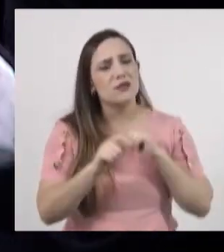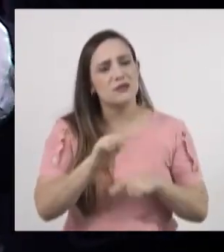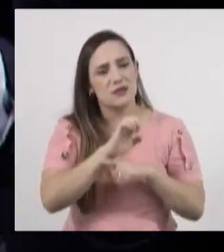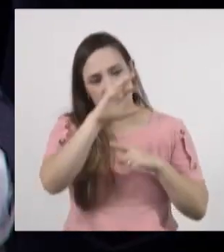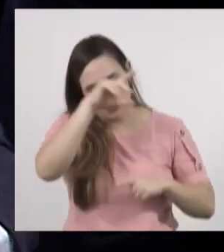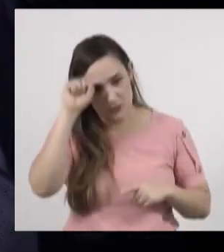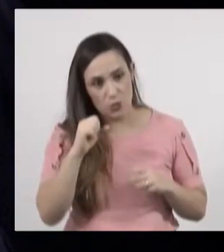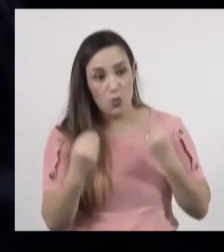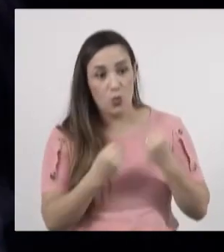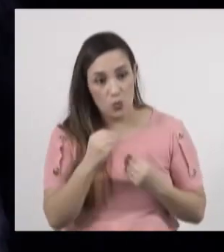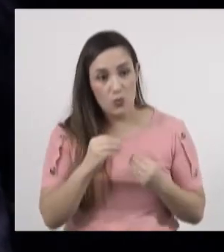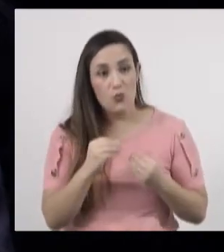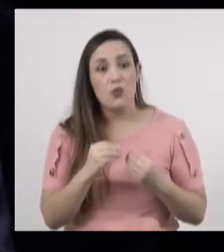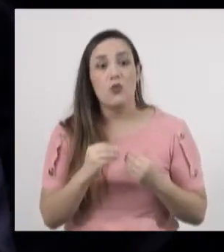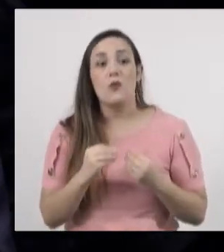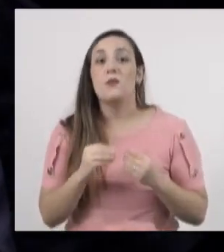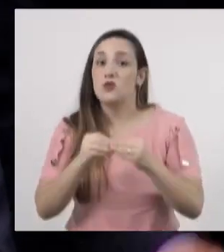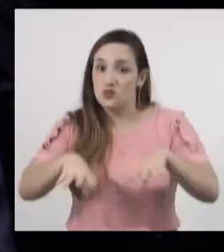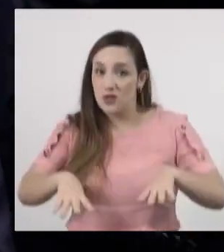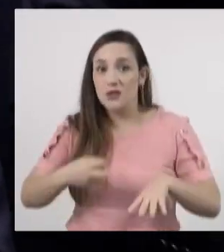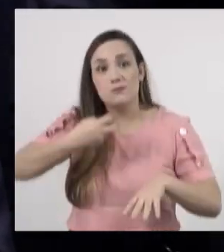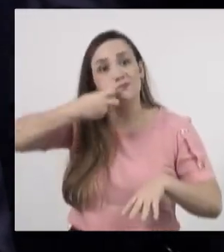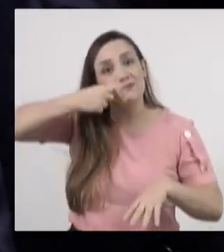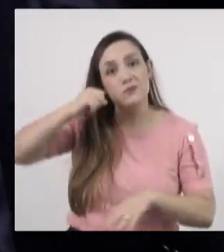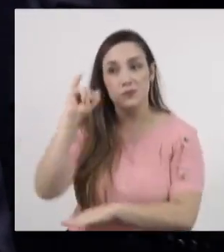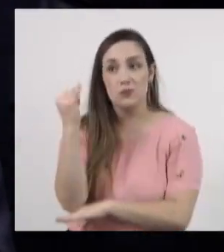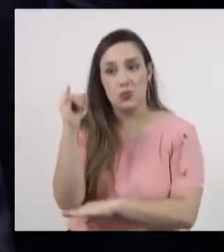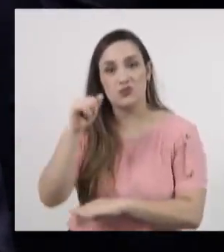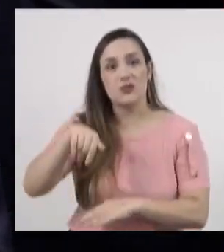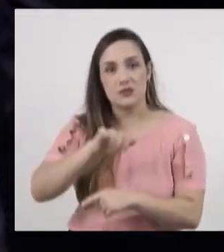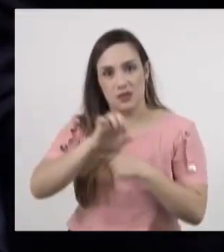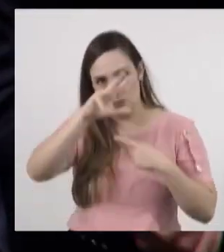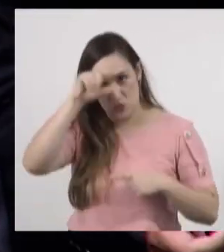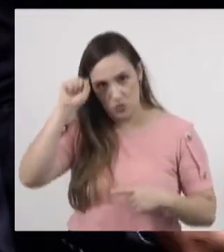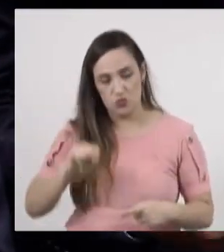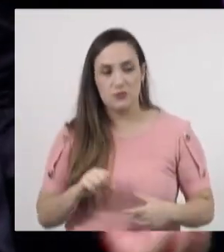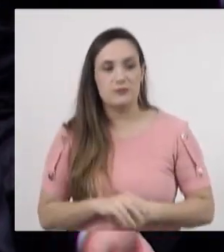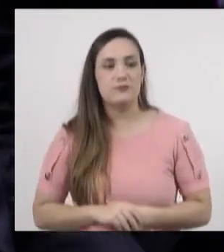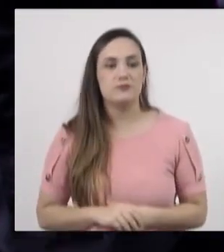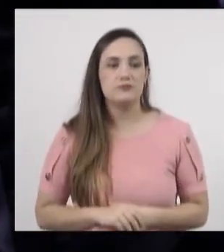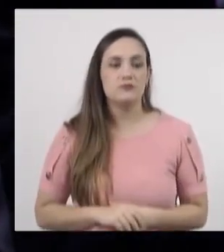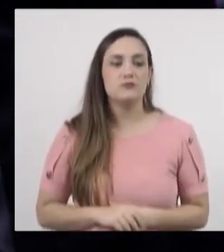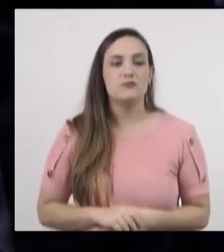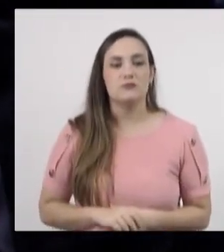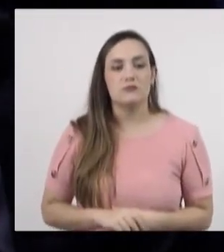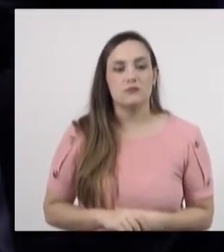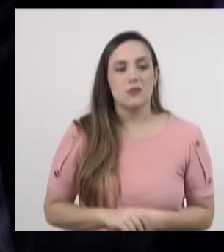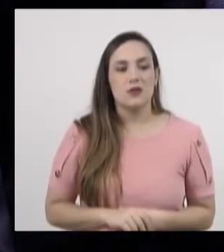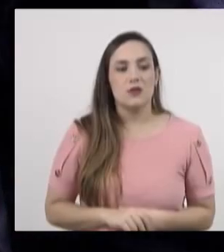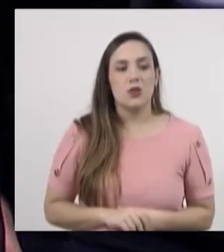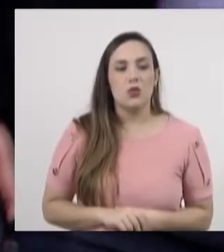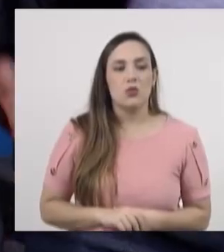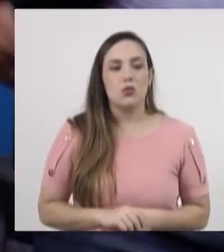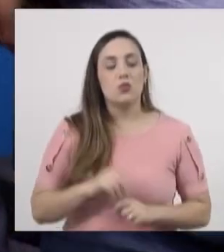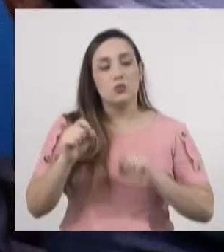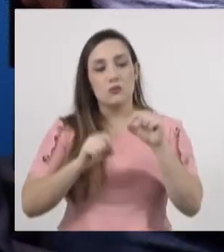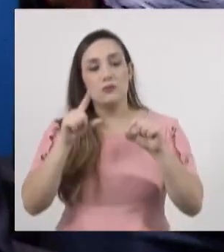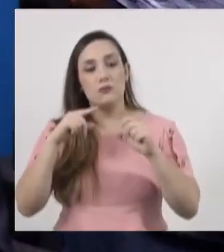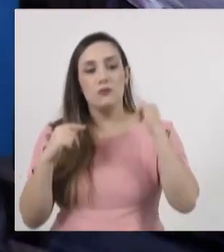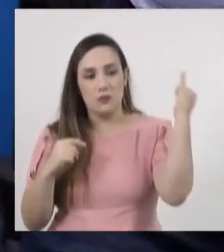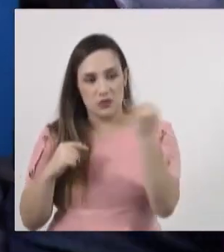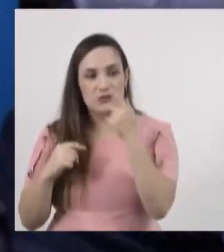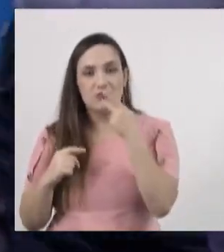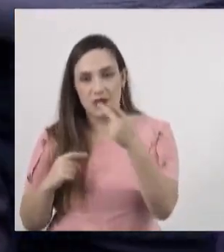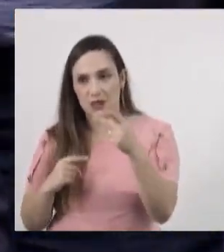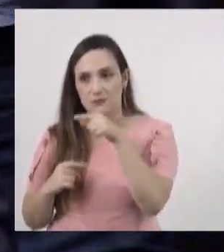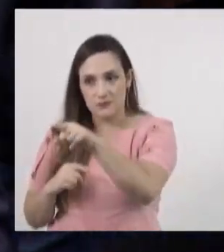poderia impactar a arrecadação do Estado de Mato Grosso do Sul. E um dos primeiros pontos, eu acho que é importante destacar, e o Lauri